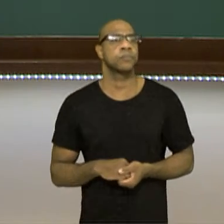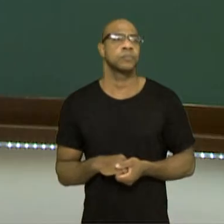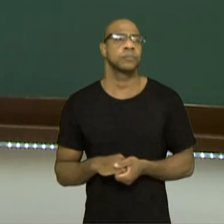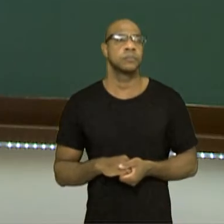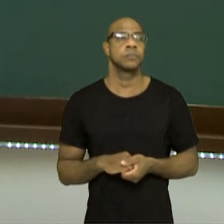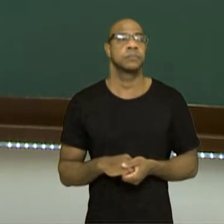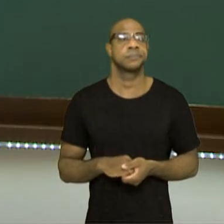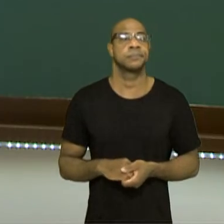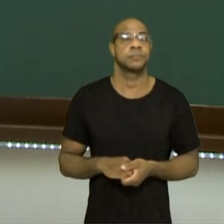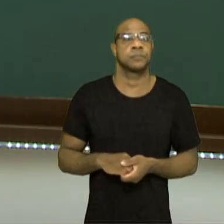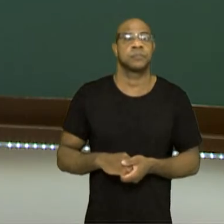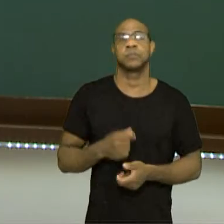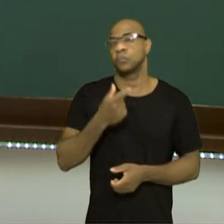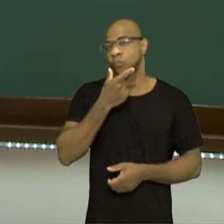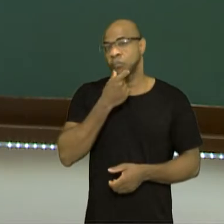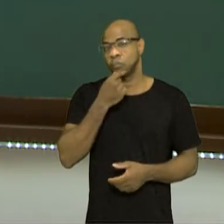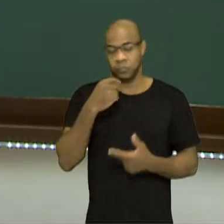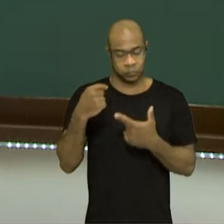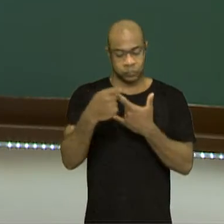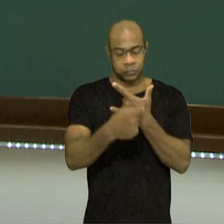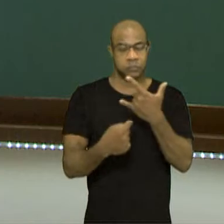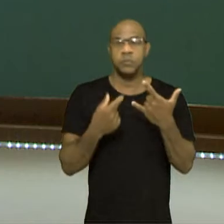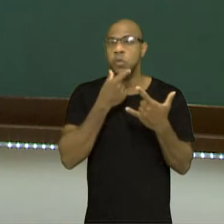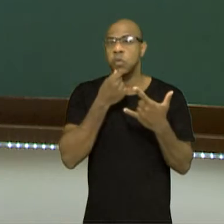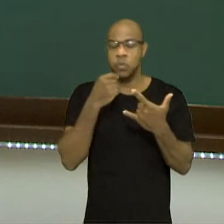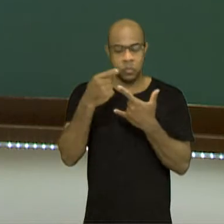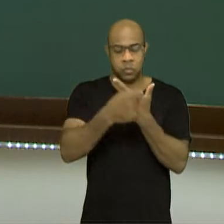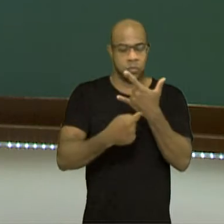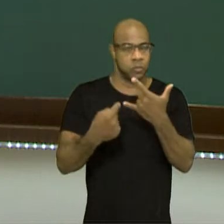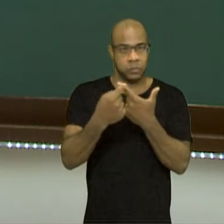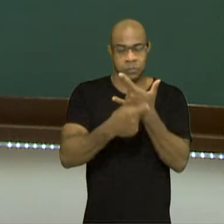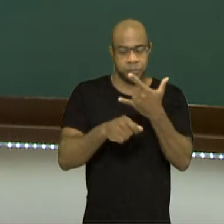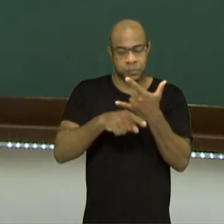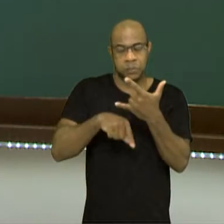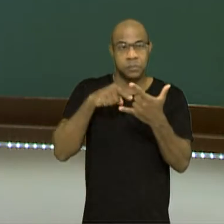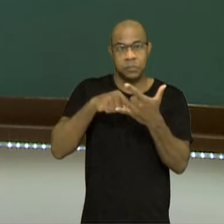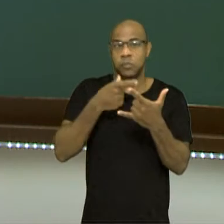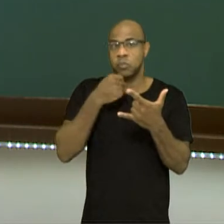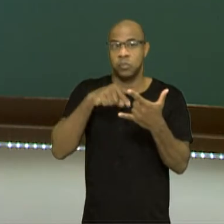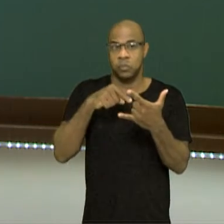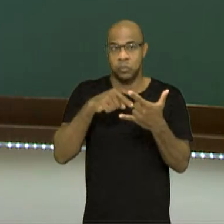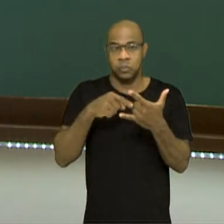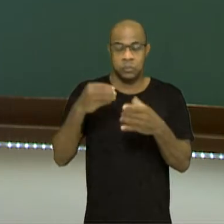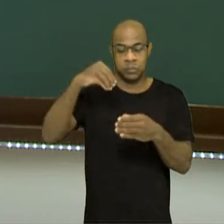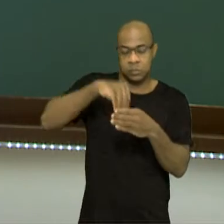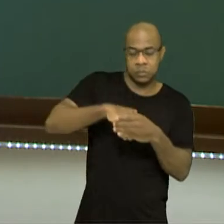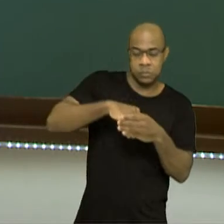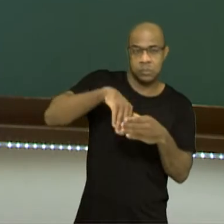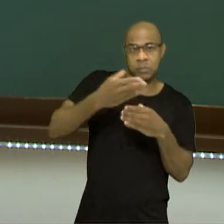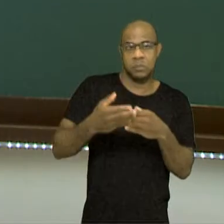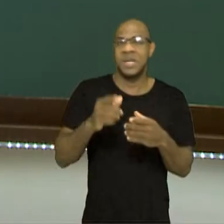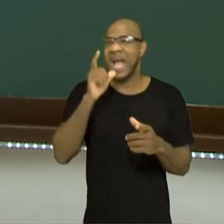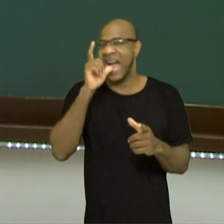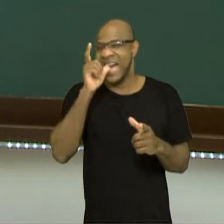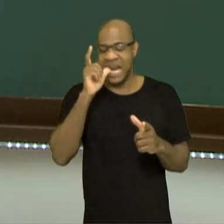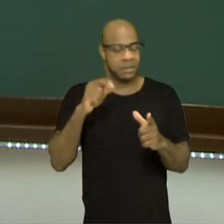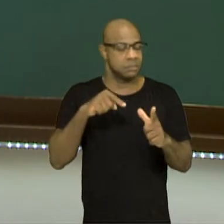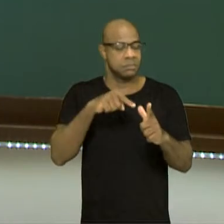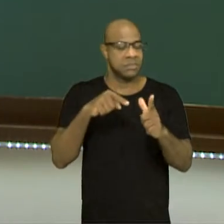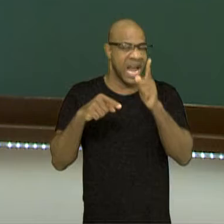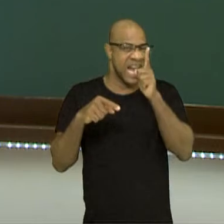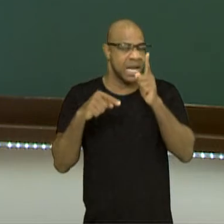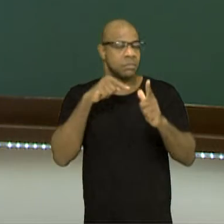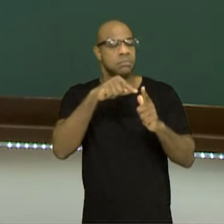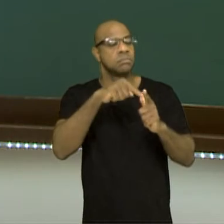genital masculino, ele é formado por órgãos externos e internos. O pênis e o saco escrotal, onde estão os